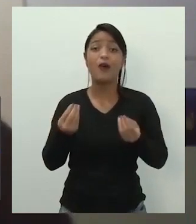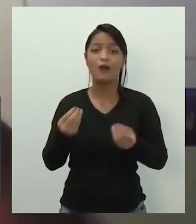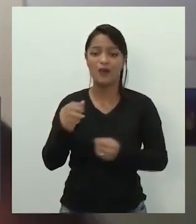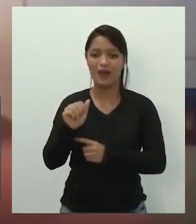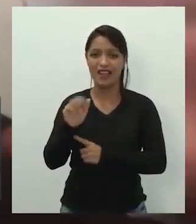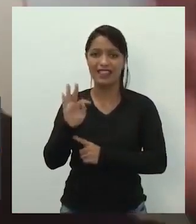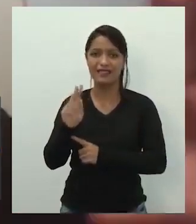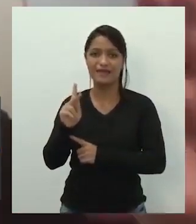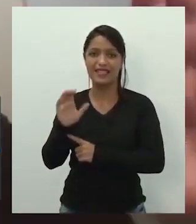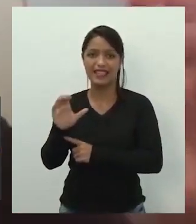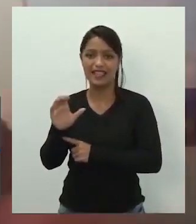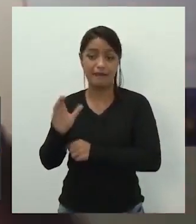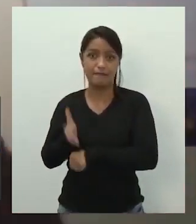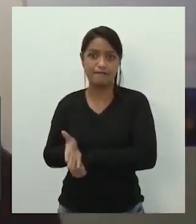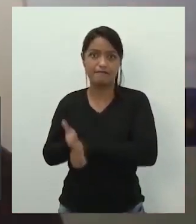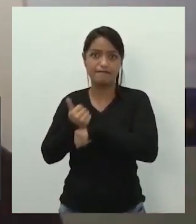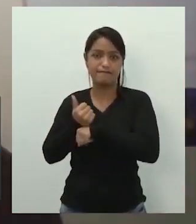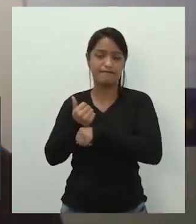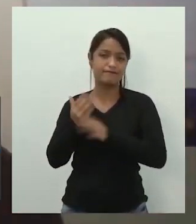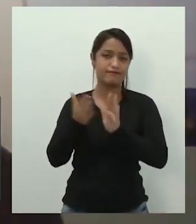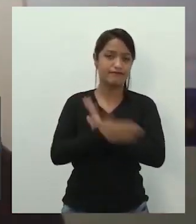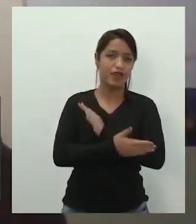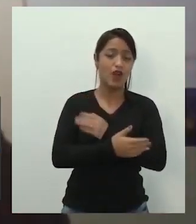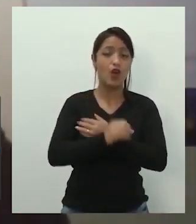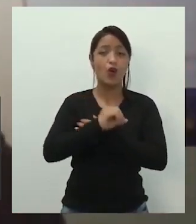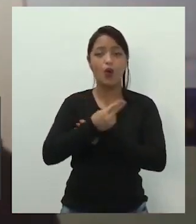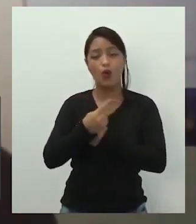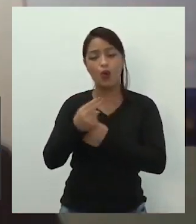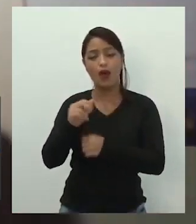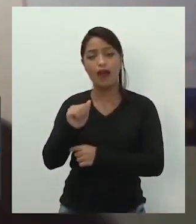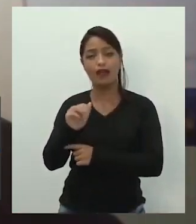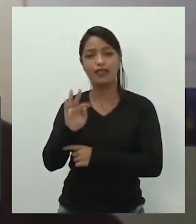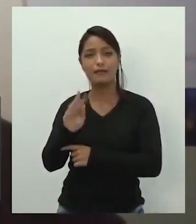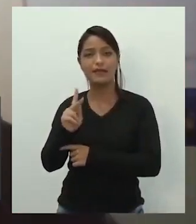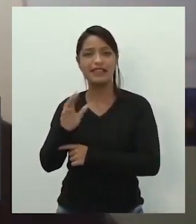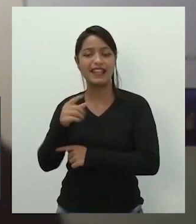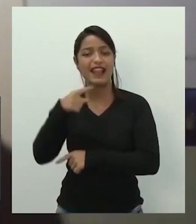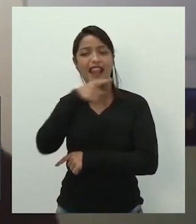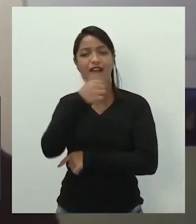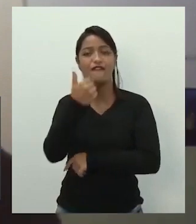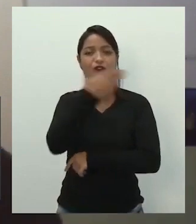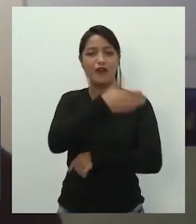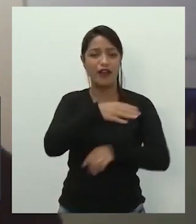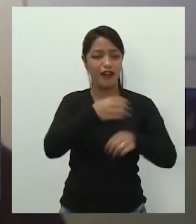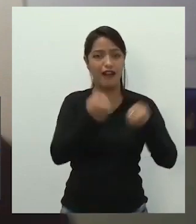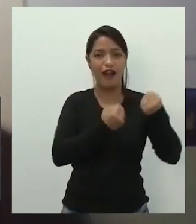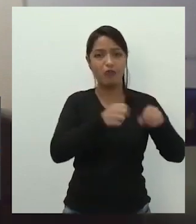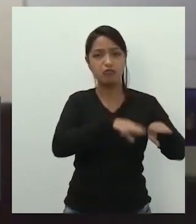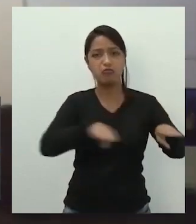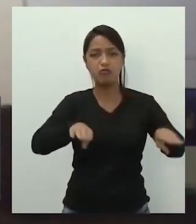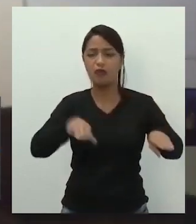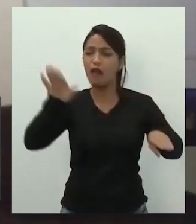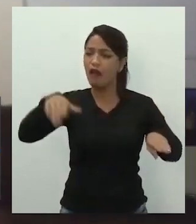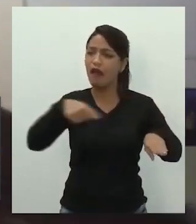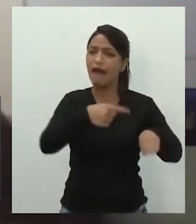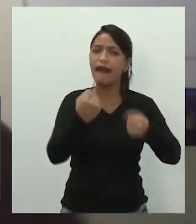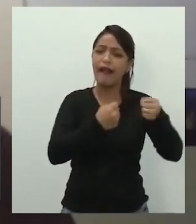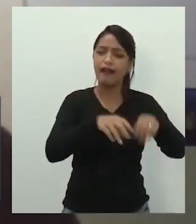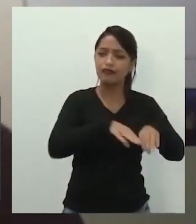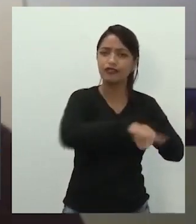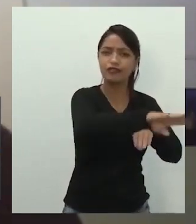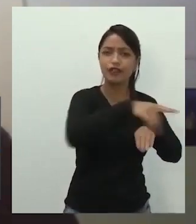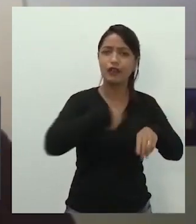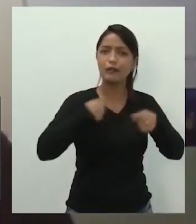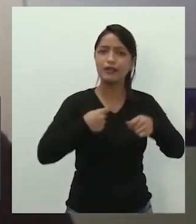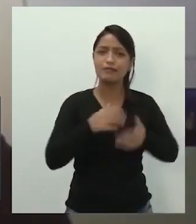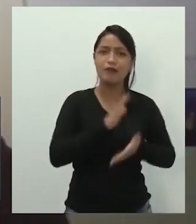PPC, já estariam lá discutindo sobre o estacionamento, quem pôs o carro na frente para poder ir embora, né? E estaremos olhando também que está chegando a